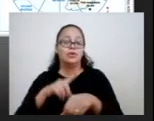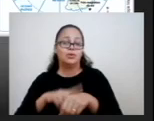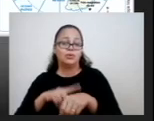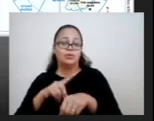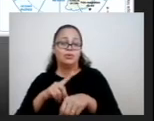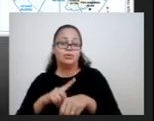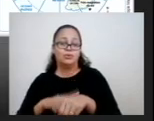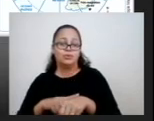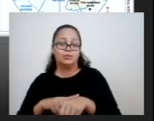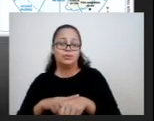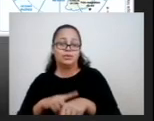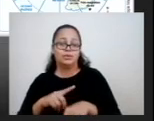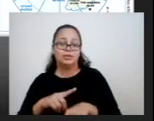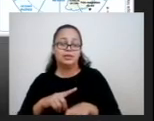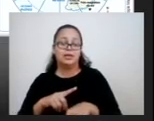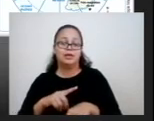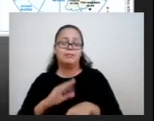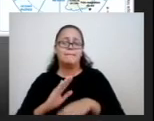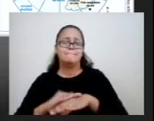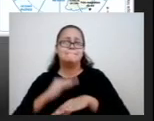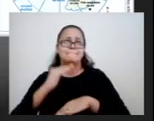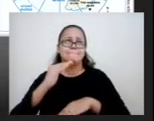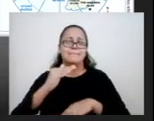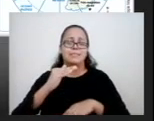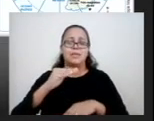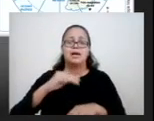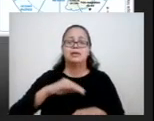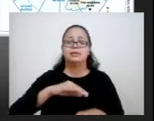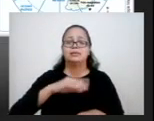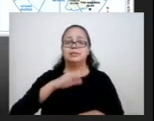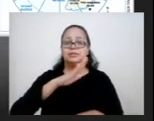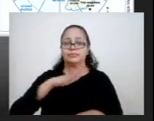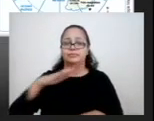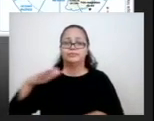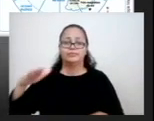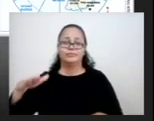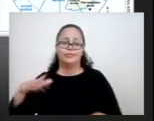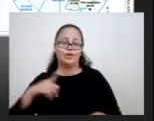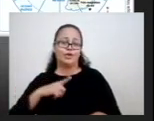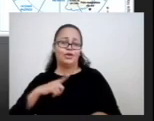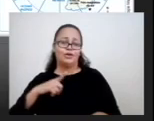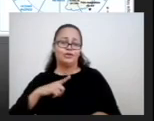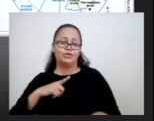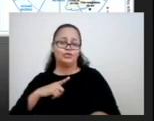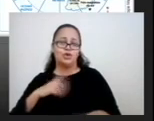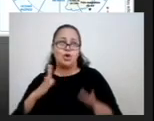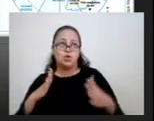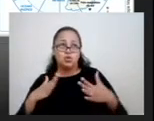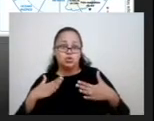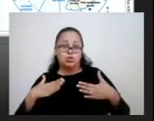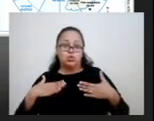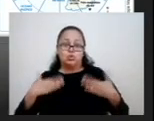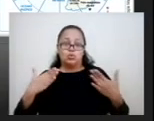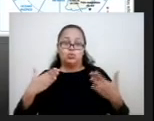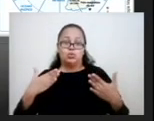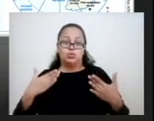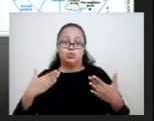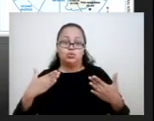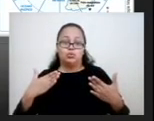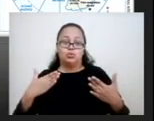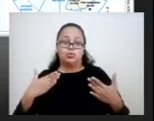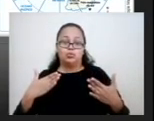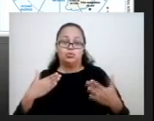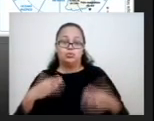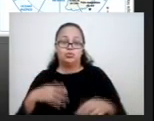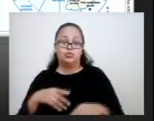tempo sem estar pisando em terra, dentro do barco, e com muitos sustos. Como quando por pouco não ocorre uma